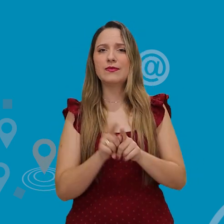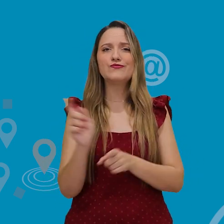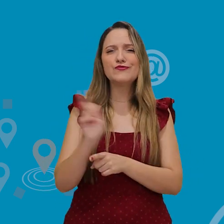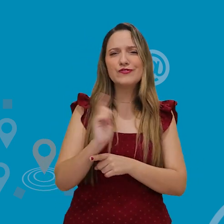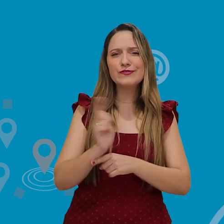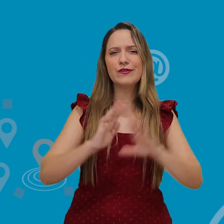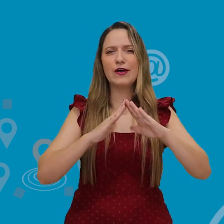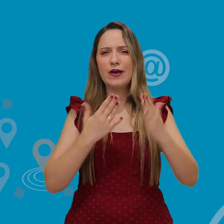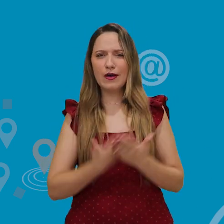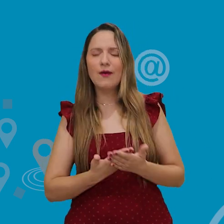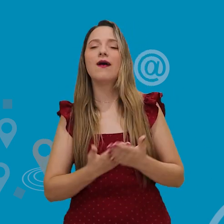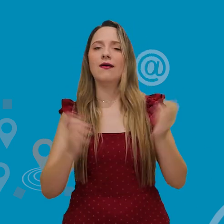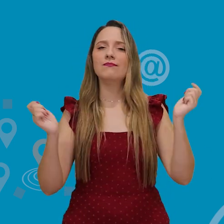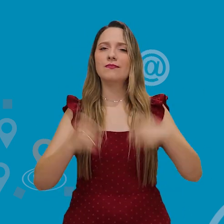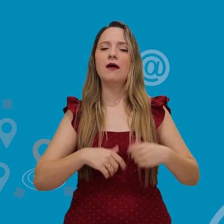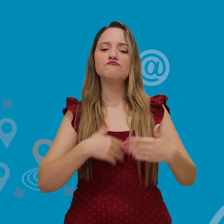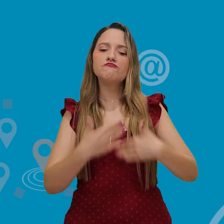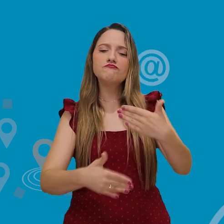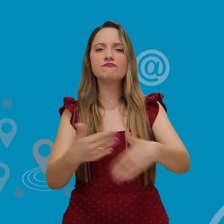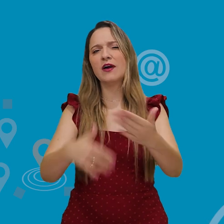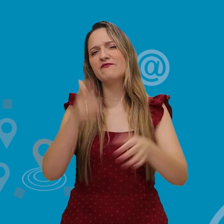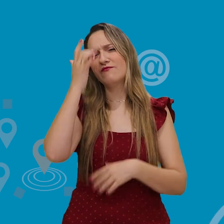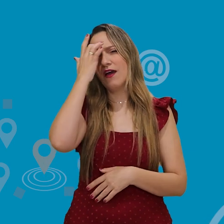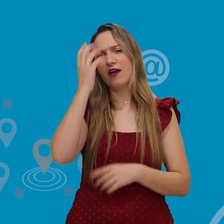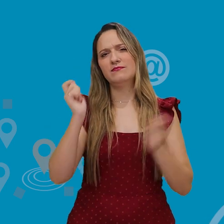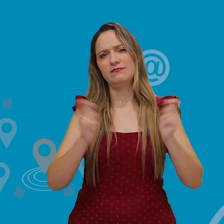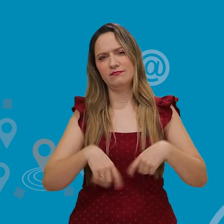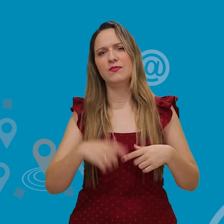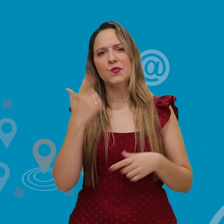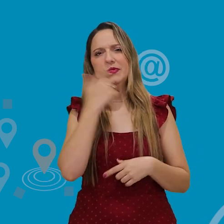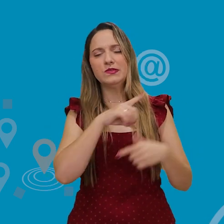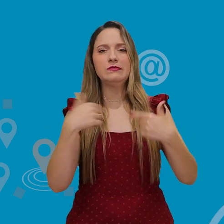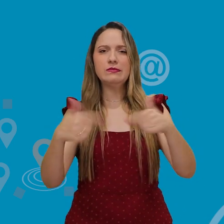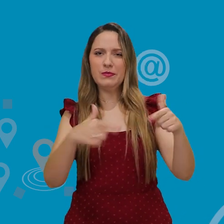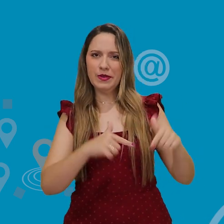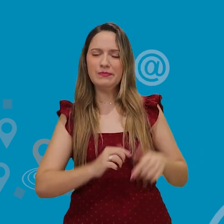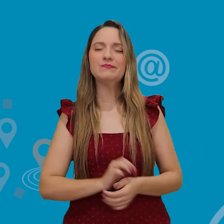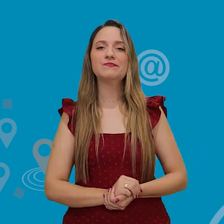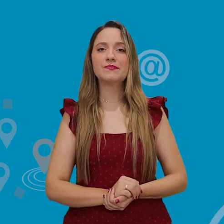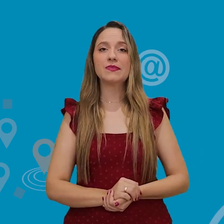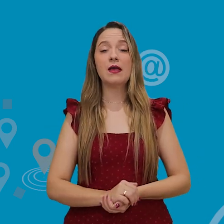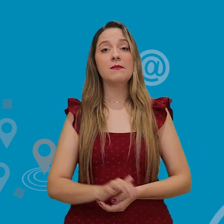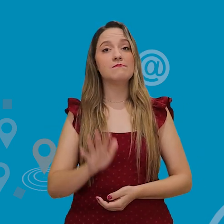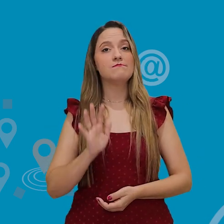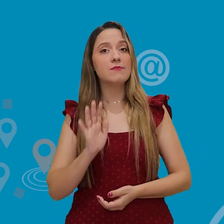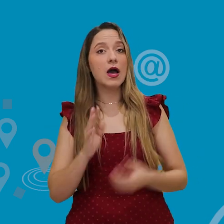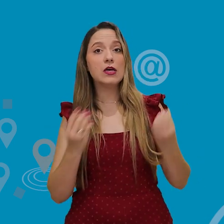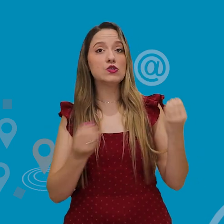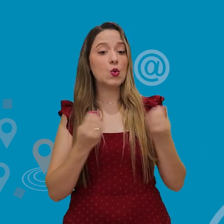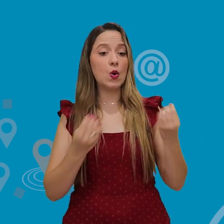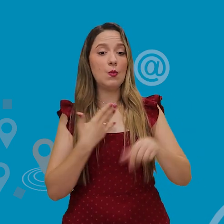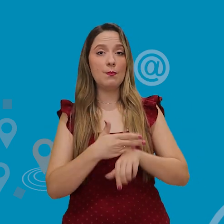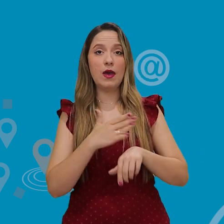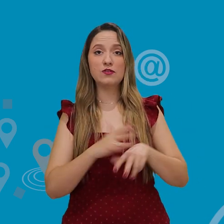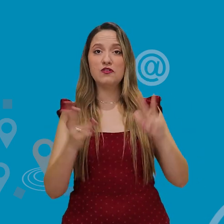comunidade, com a própria gestão escolar, isso acaba se tornando fácil, né, para a gente trabalhar, mas, assim, em